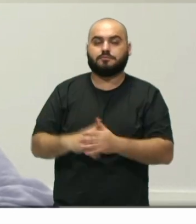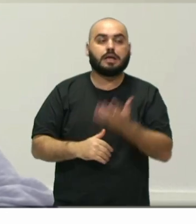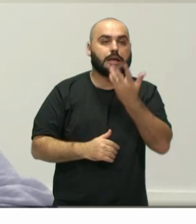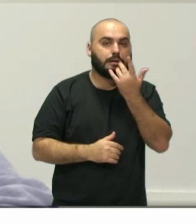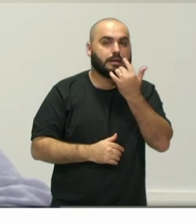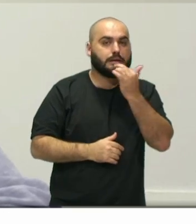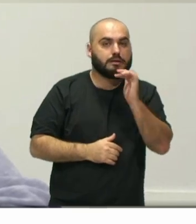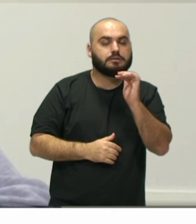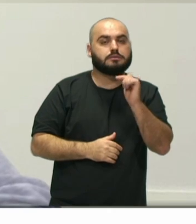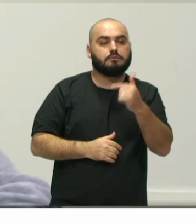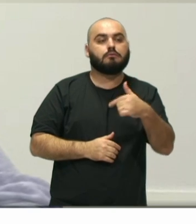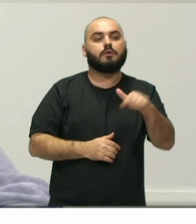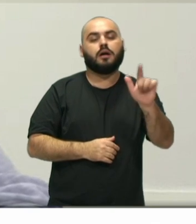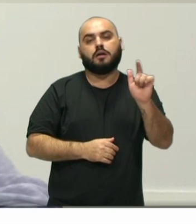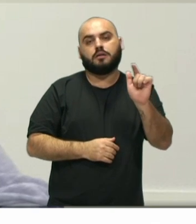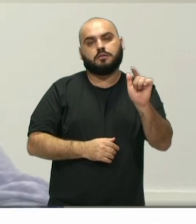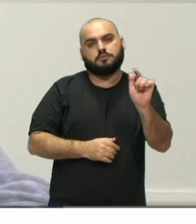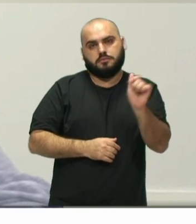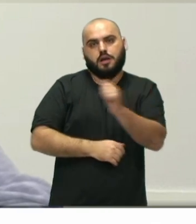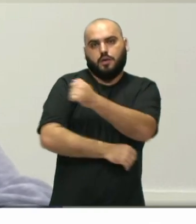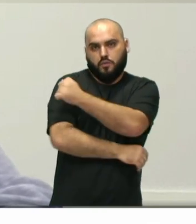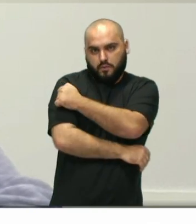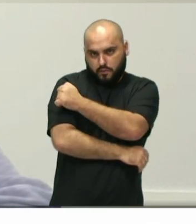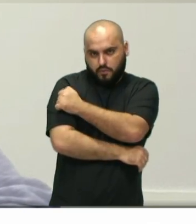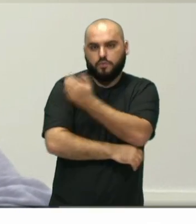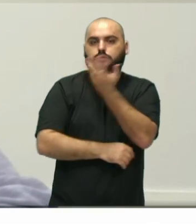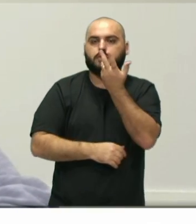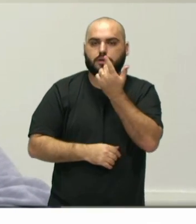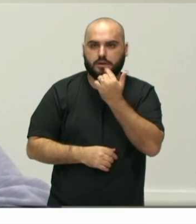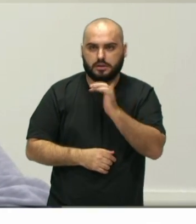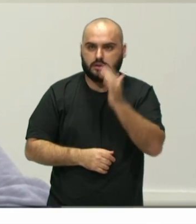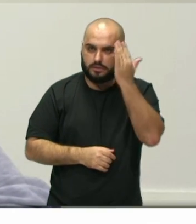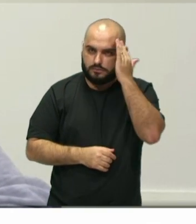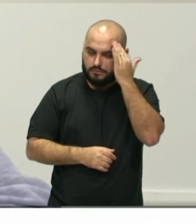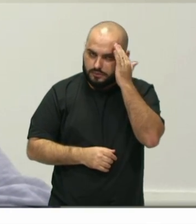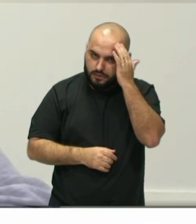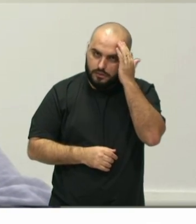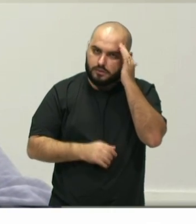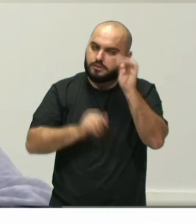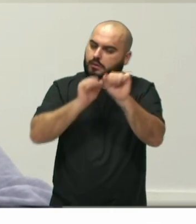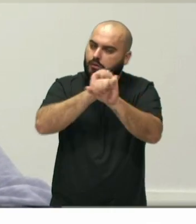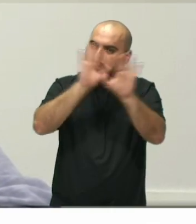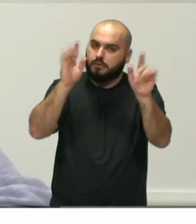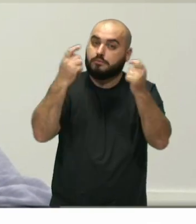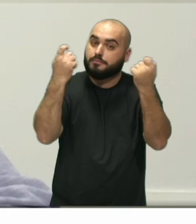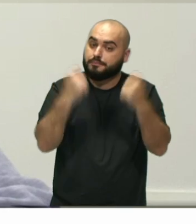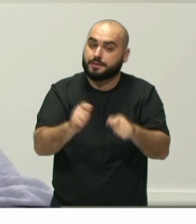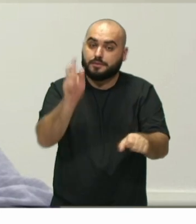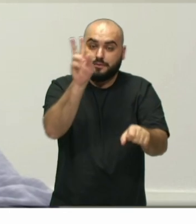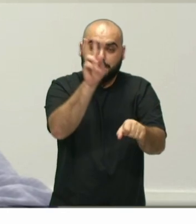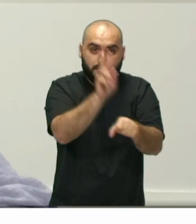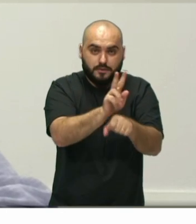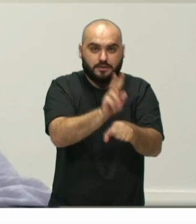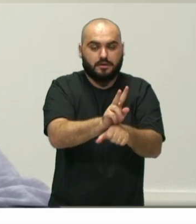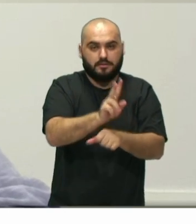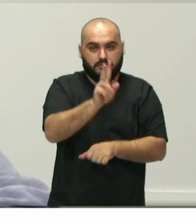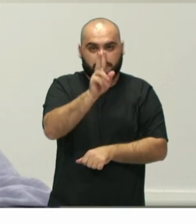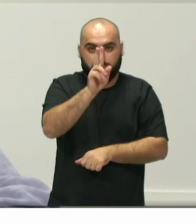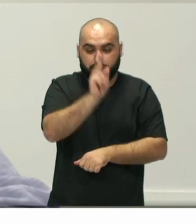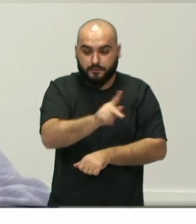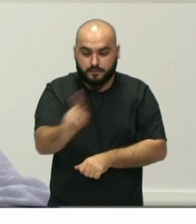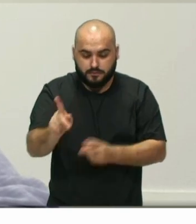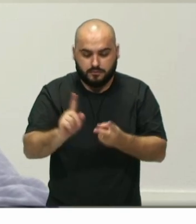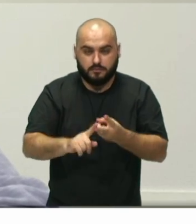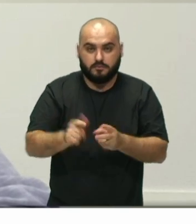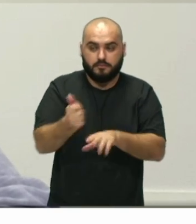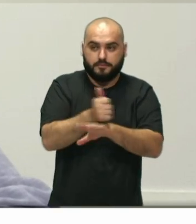não compreende, claro, por ser alunos, ser crianças, né? Então, a gente precisa, sim, proteger os professores, os profissionais de educação,